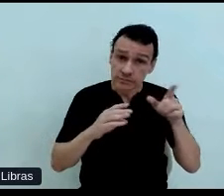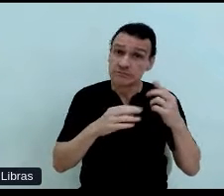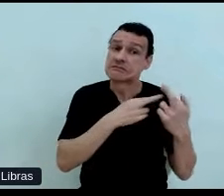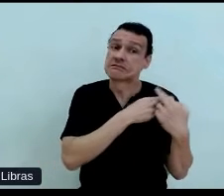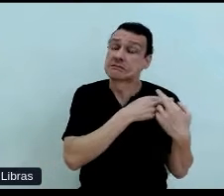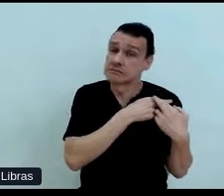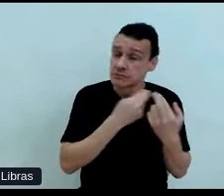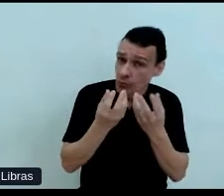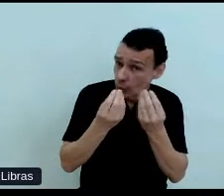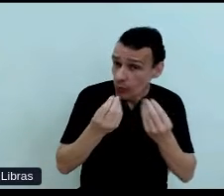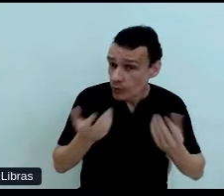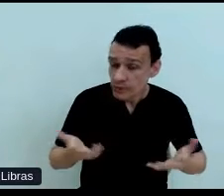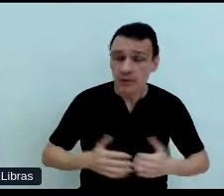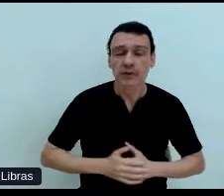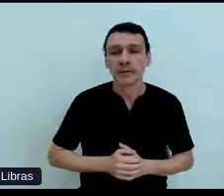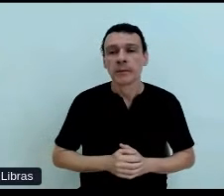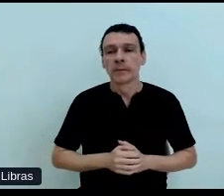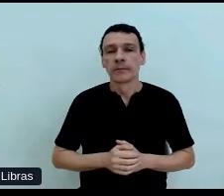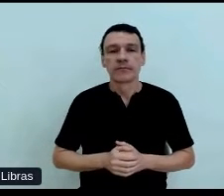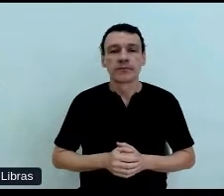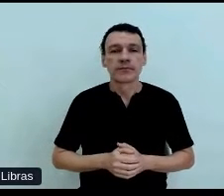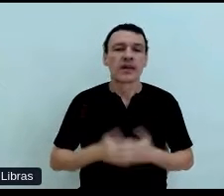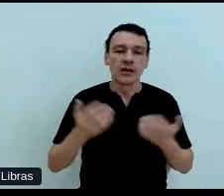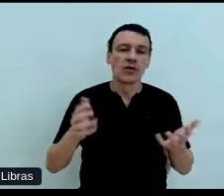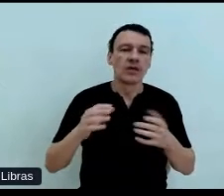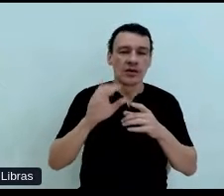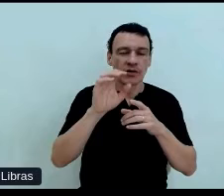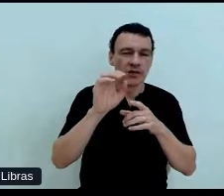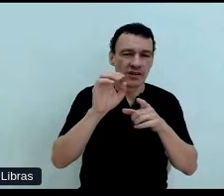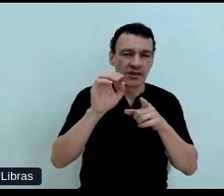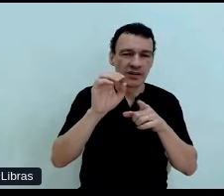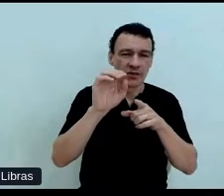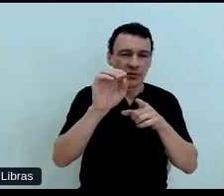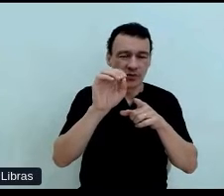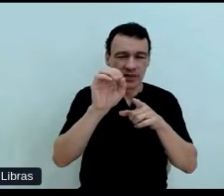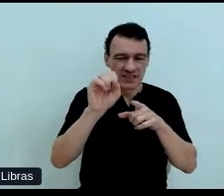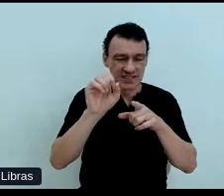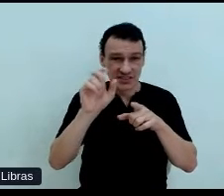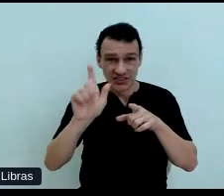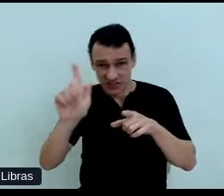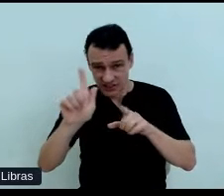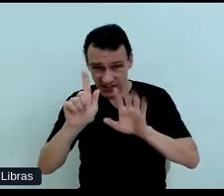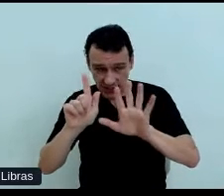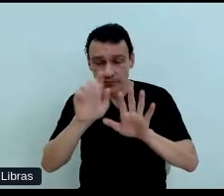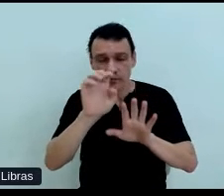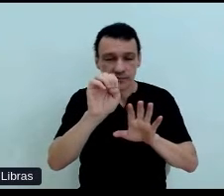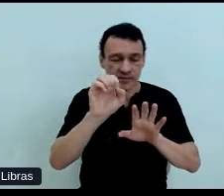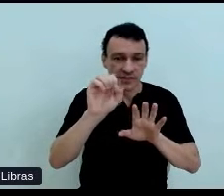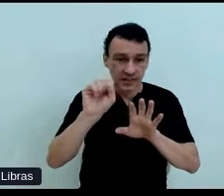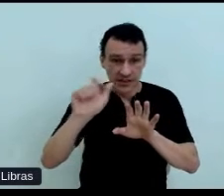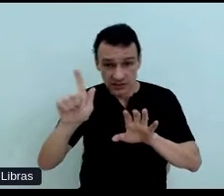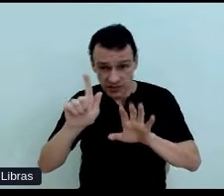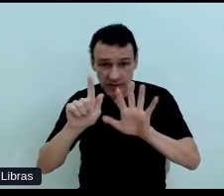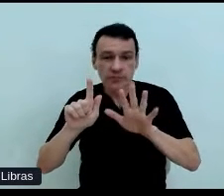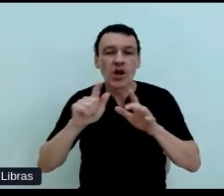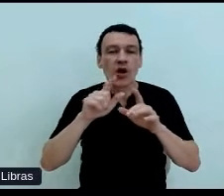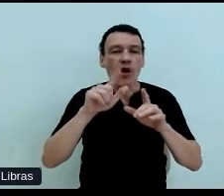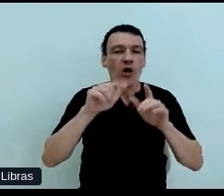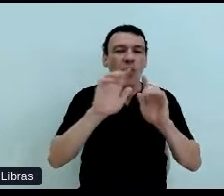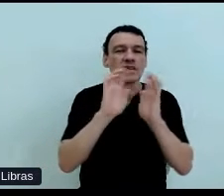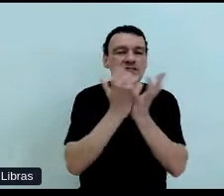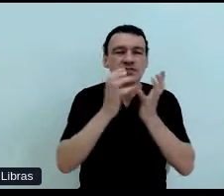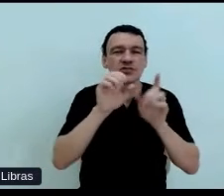E aqui eu estou falando, sim, do ESG, né? Do Environment, social government. Então, que